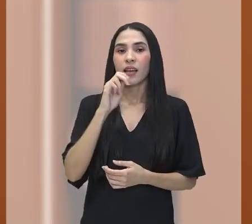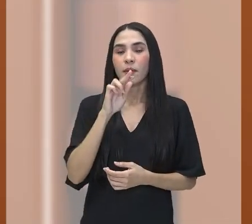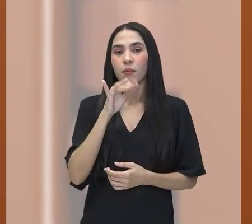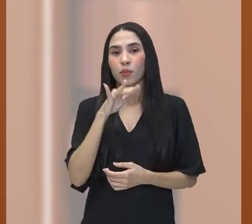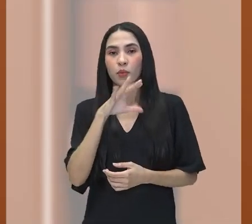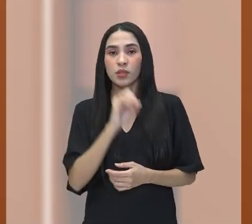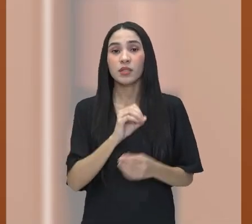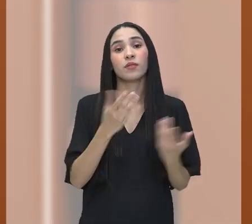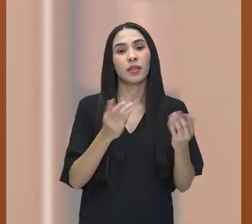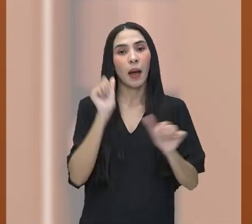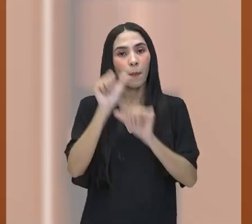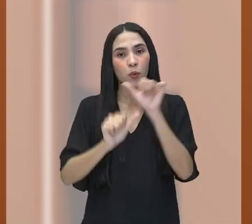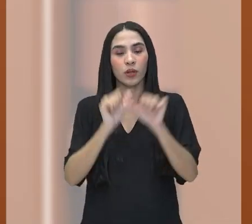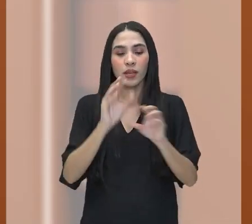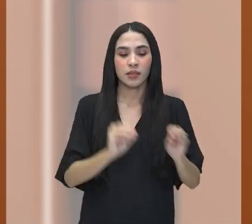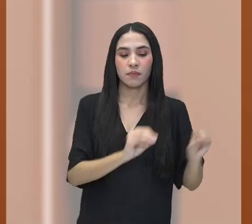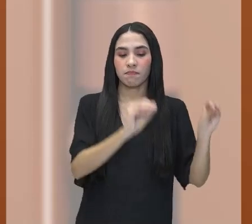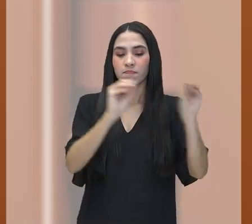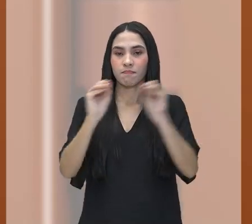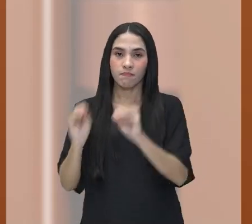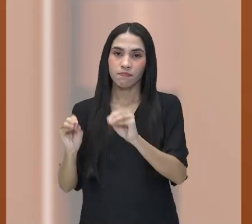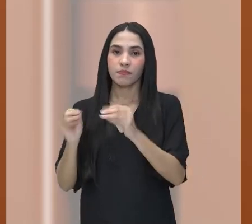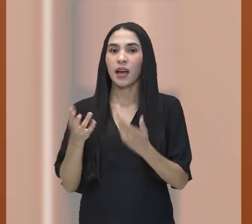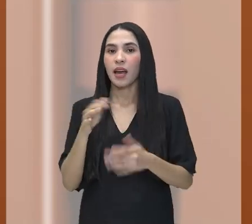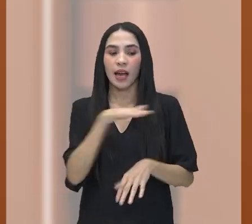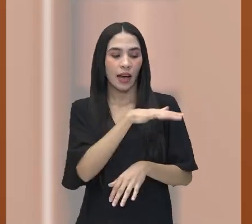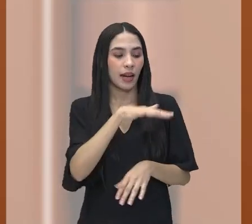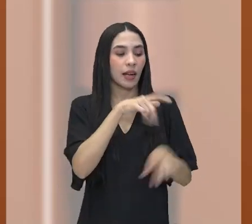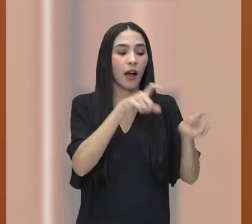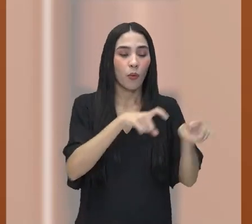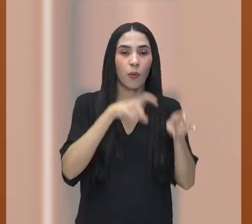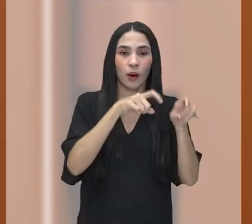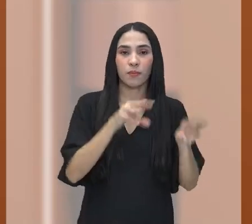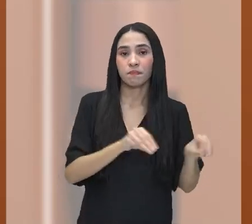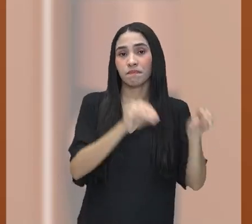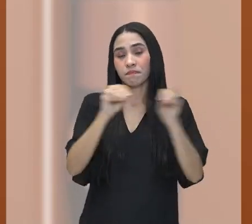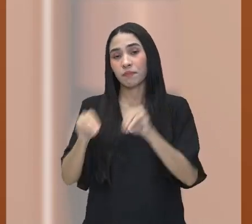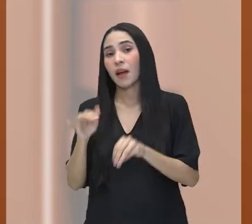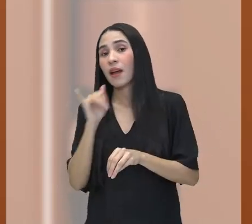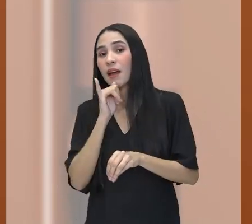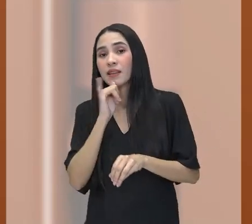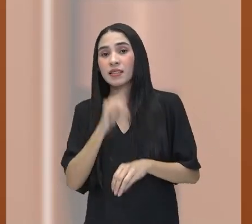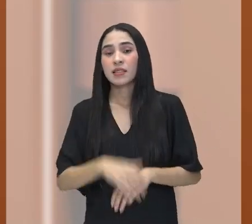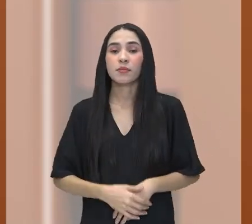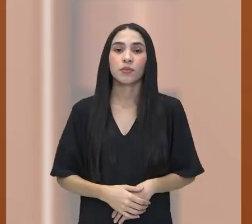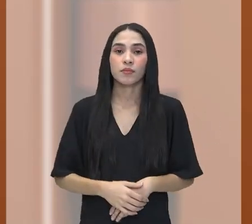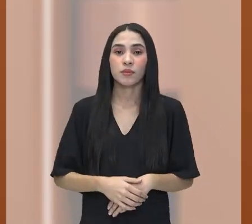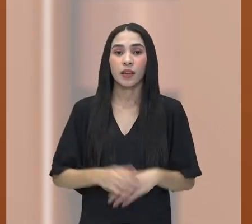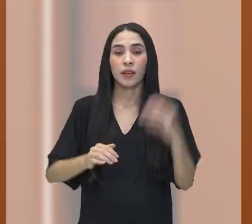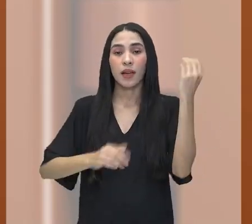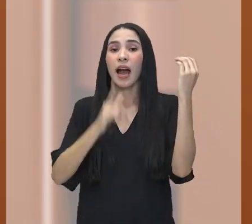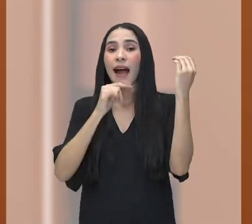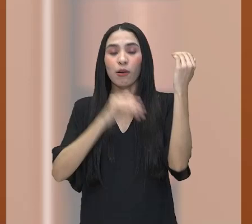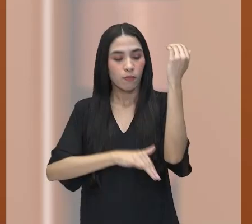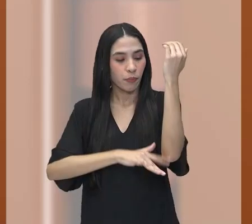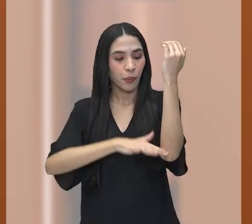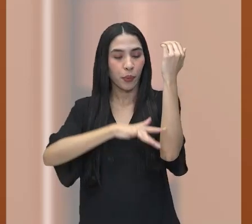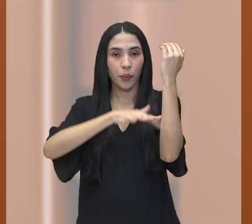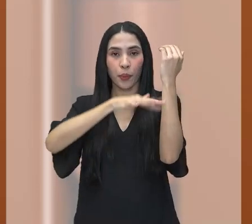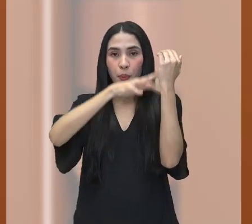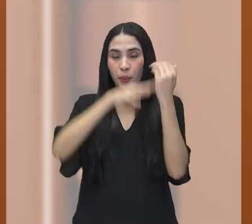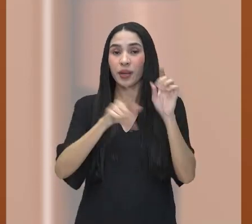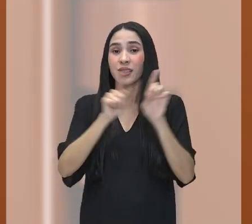de pessoas que acabam saindo das áreas rurais, como, por exemplo, por conta das enchentes, por conta